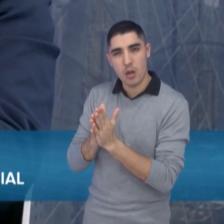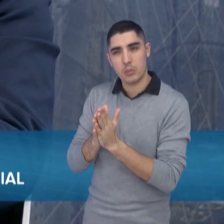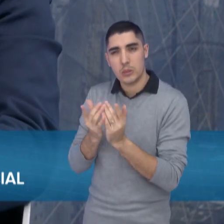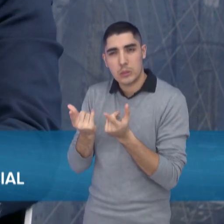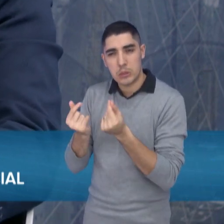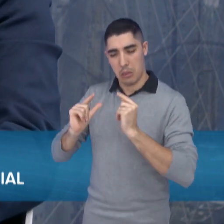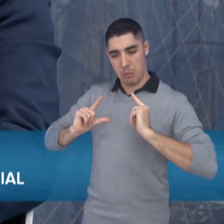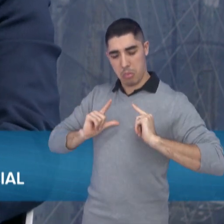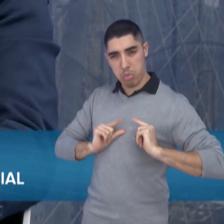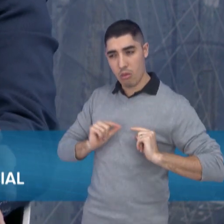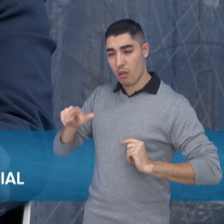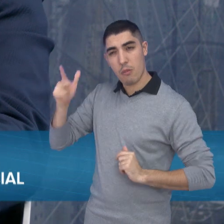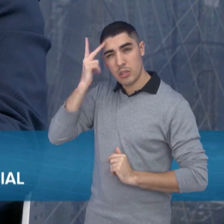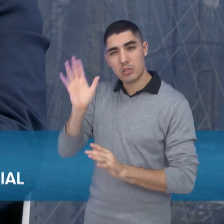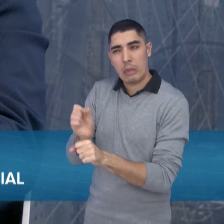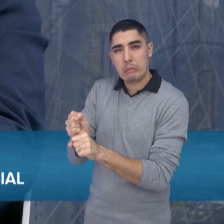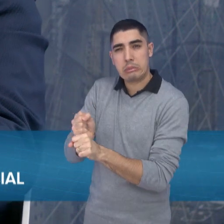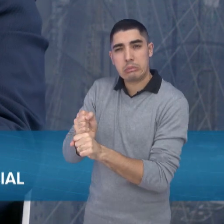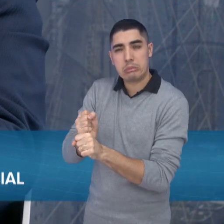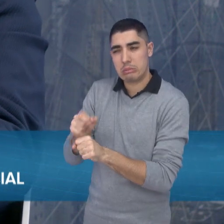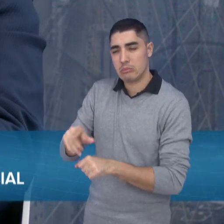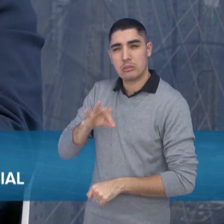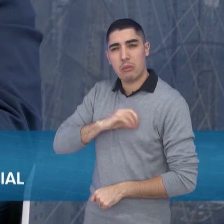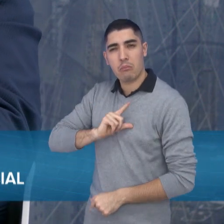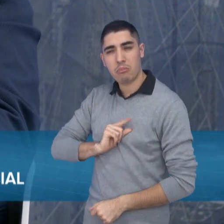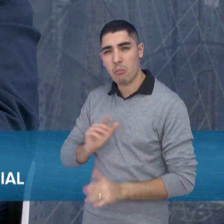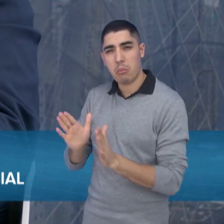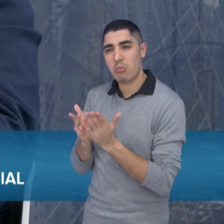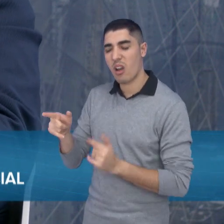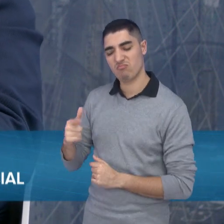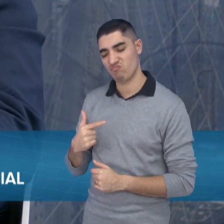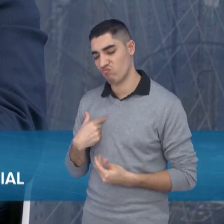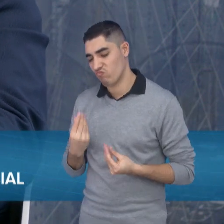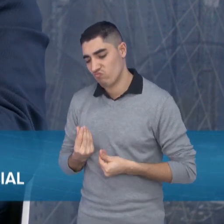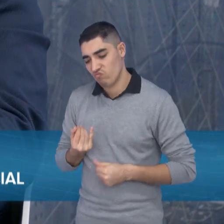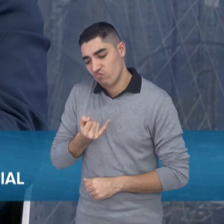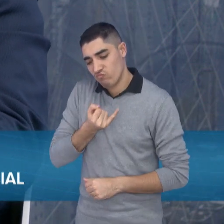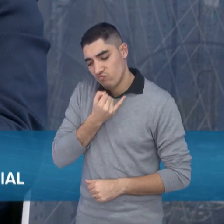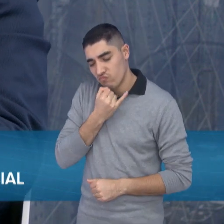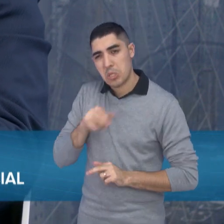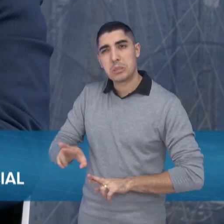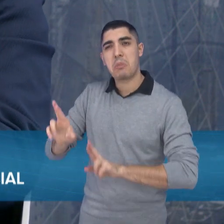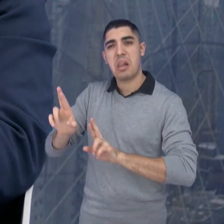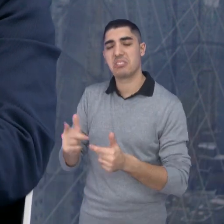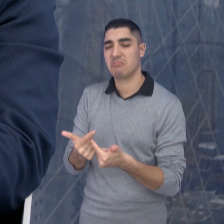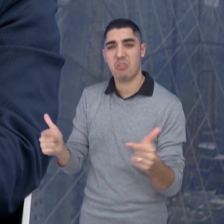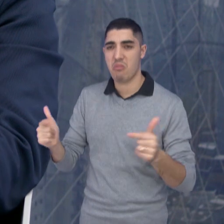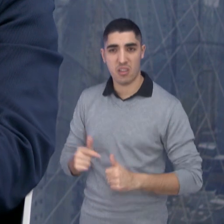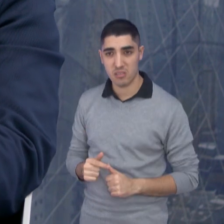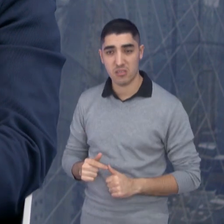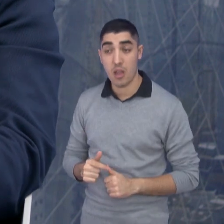vezes estão há tanto tempo nessa condição que perderam a esperança, a gente tem um desalento, ou que começam a acreditar que o lhe cabe